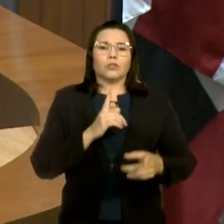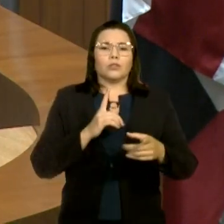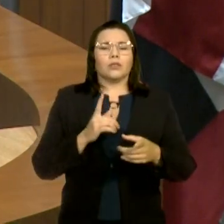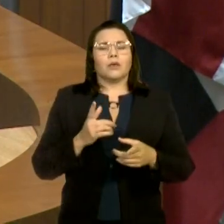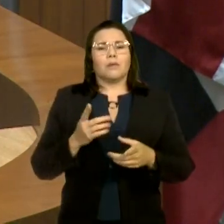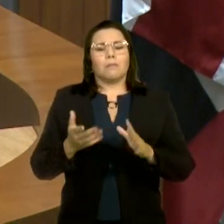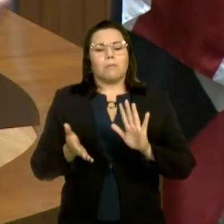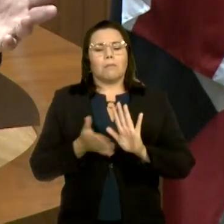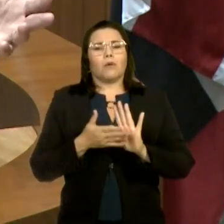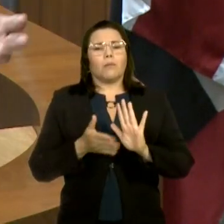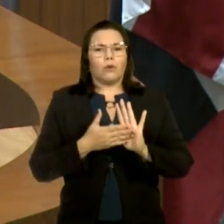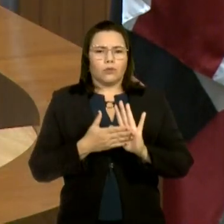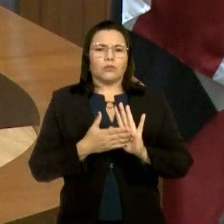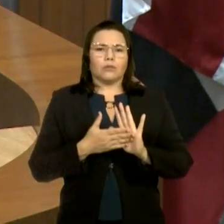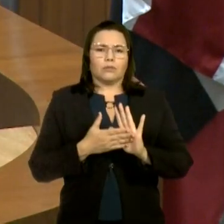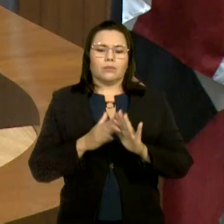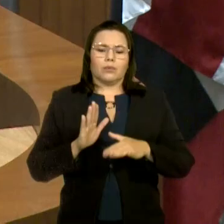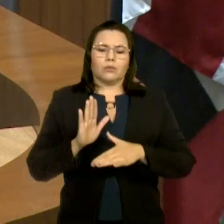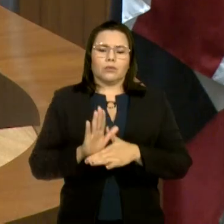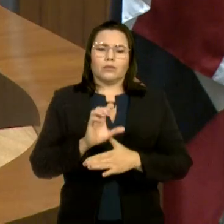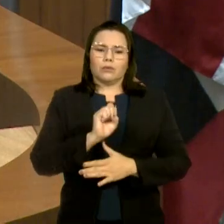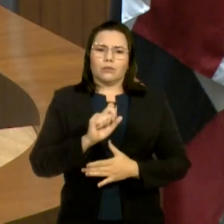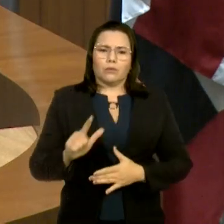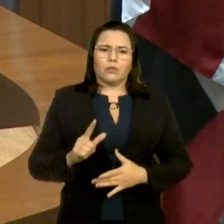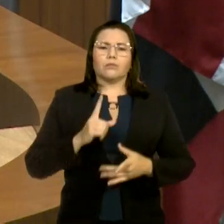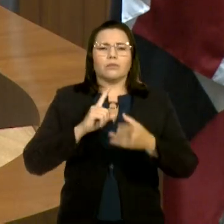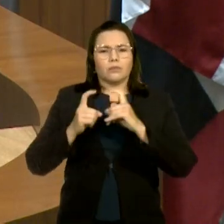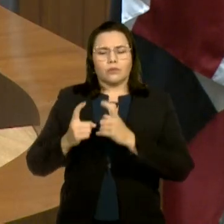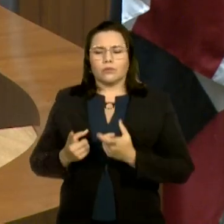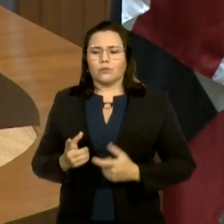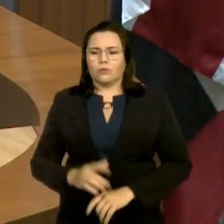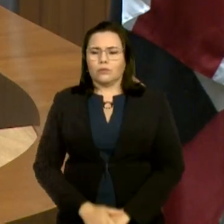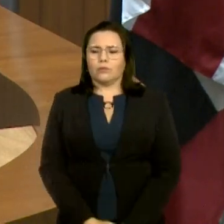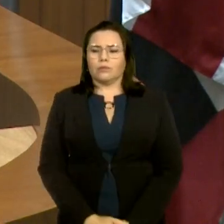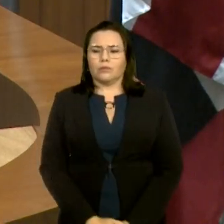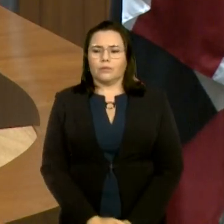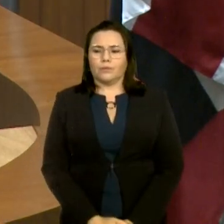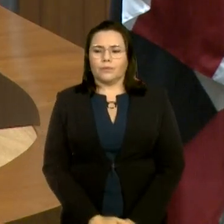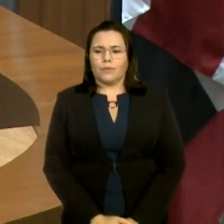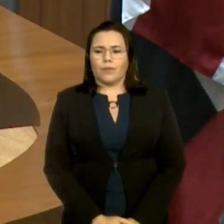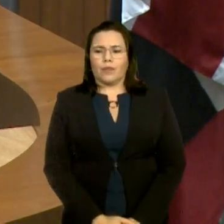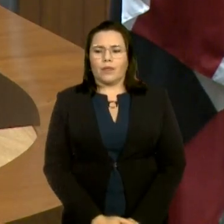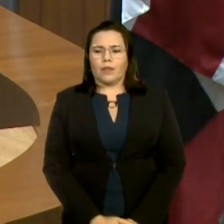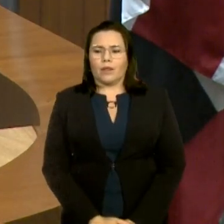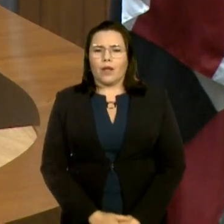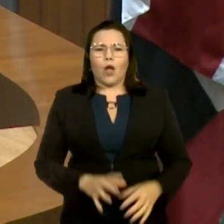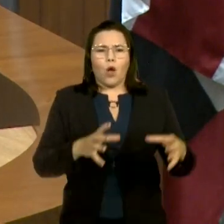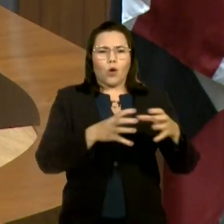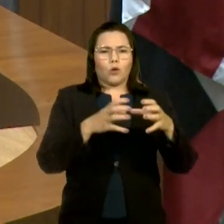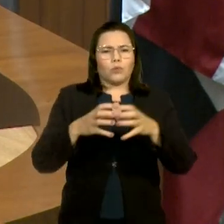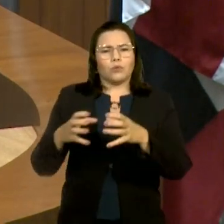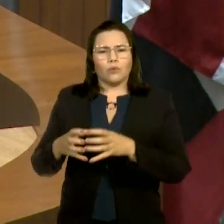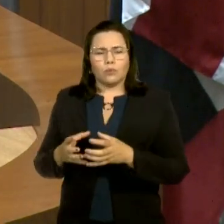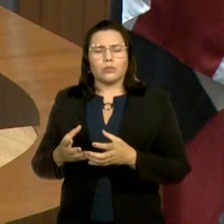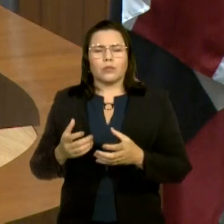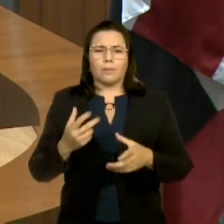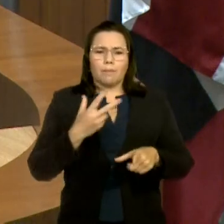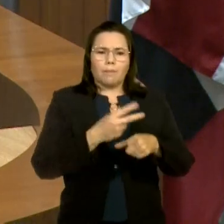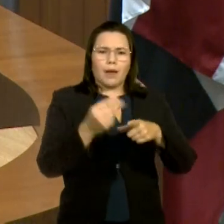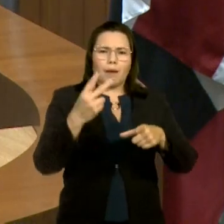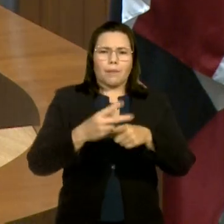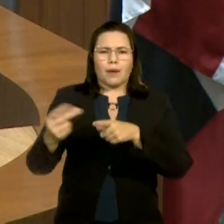dentre tantas vitórias importantes tivemos pelo Maranhão